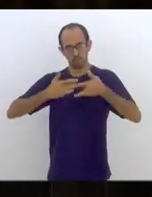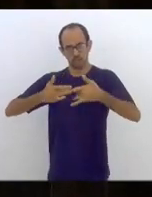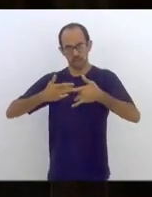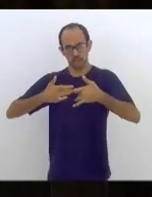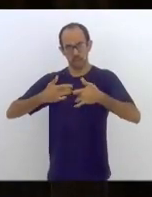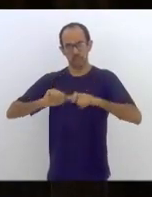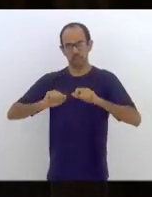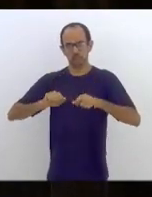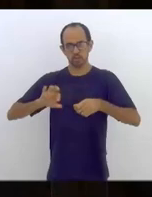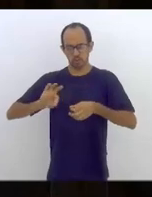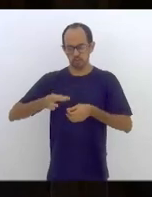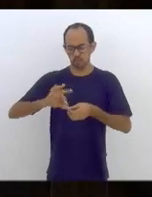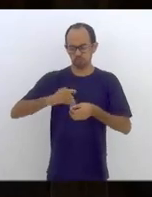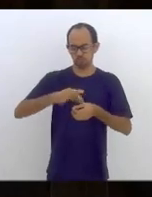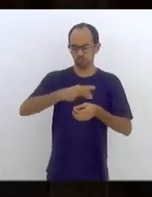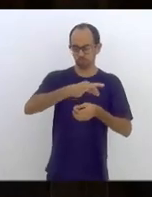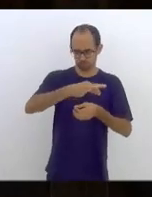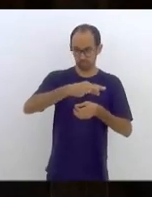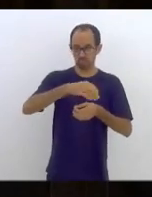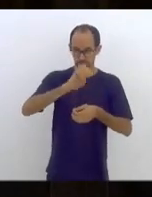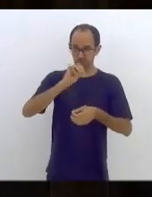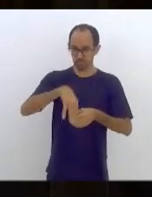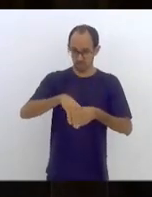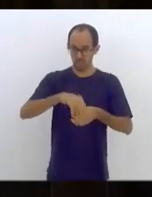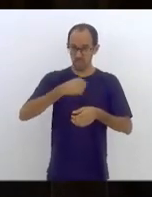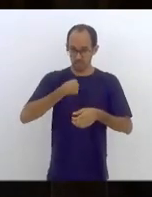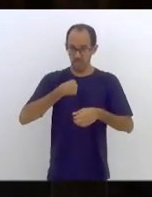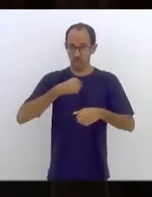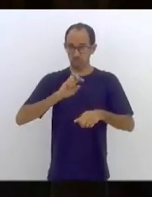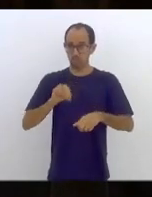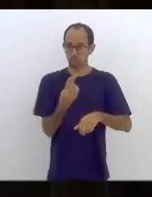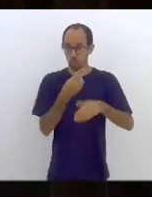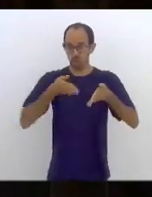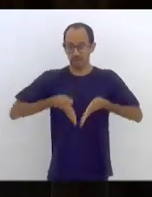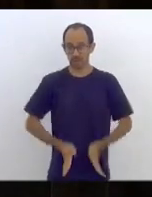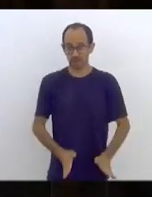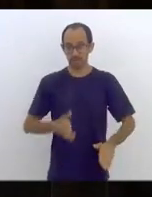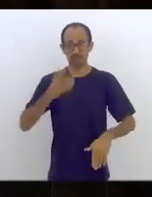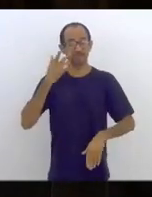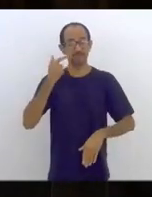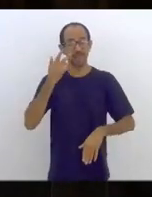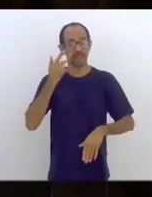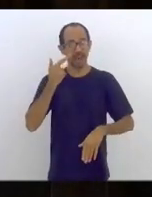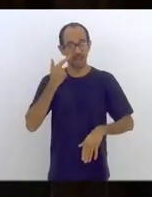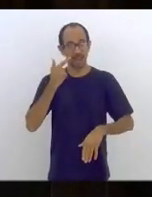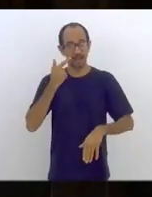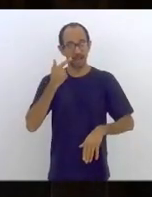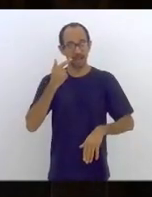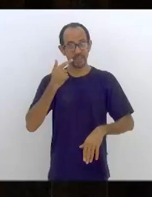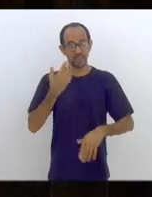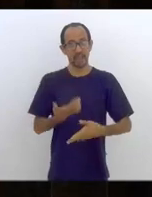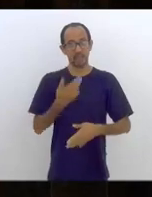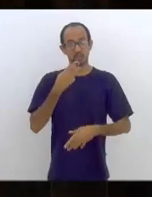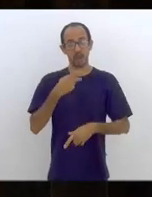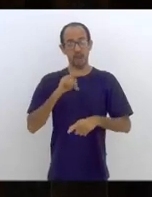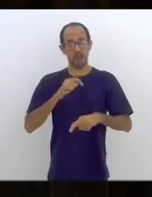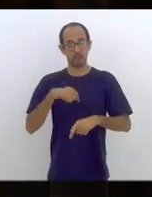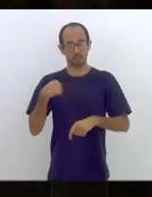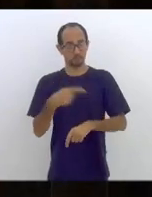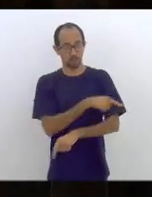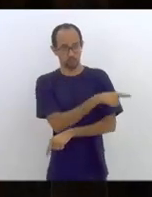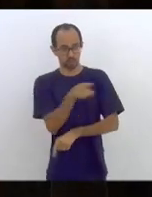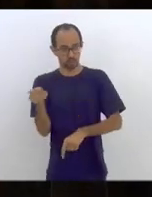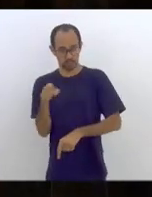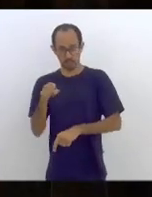costureira e vivi, sou cearense e quero dizer para vocês que a minha